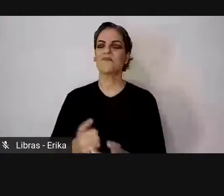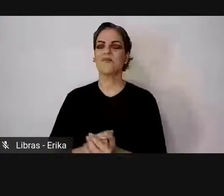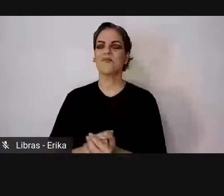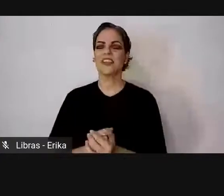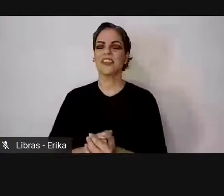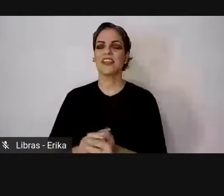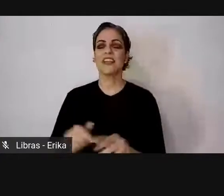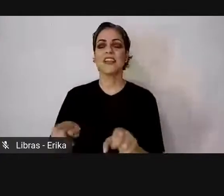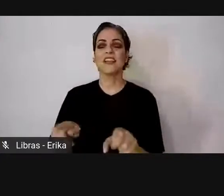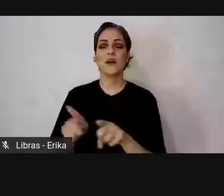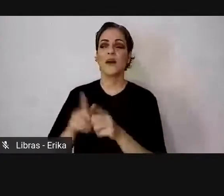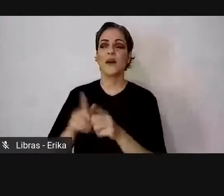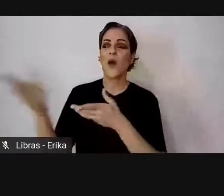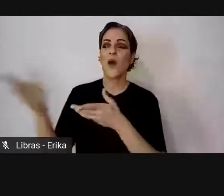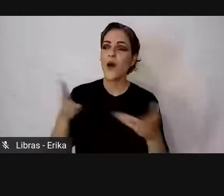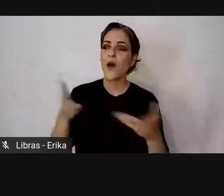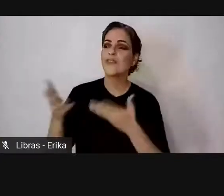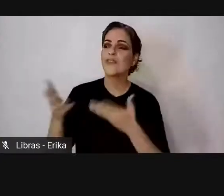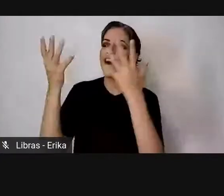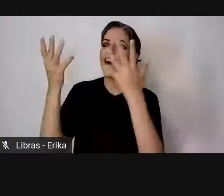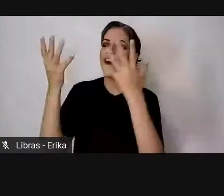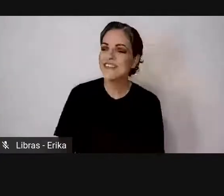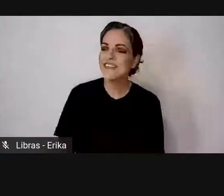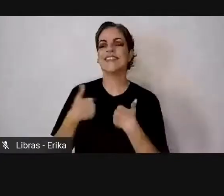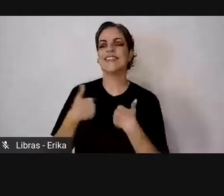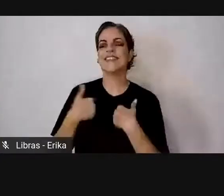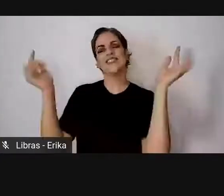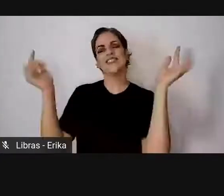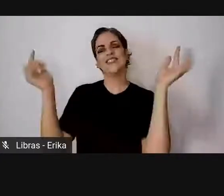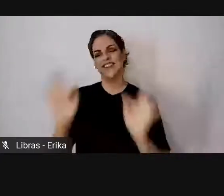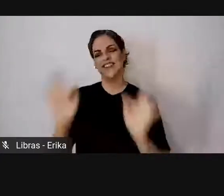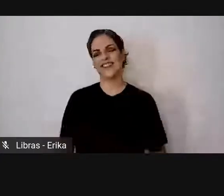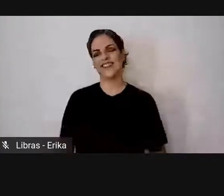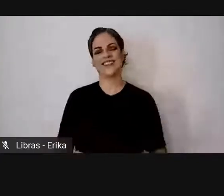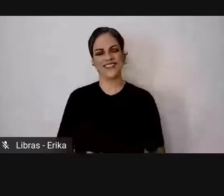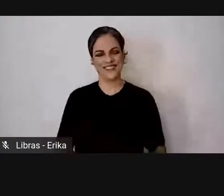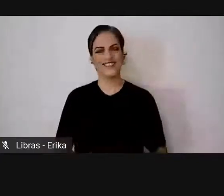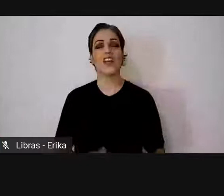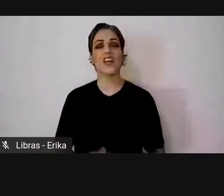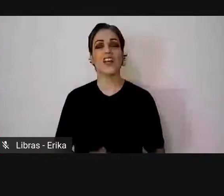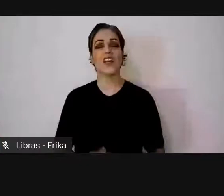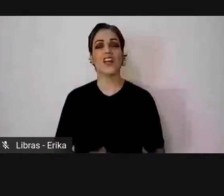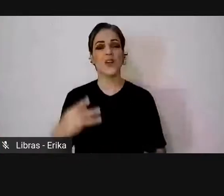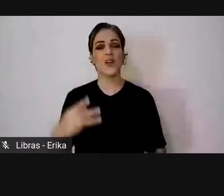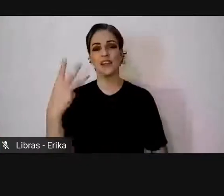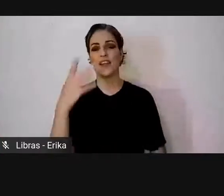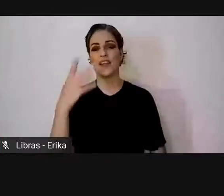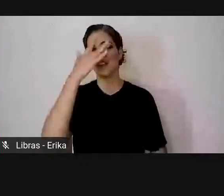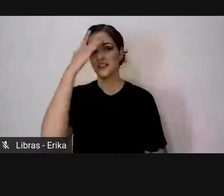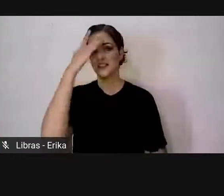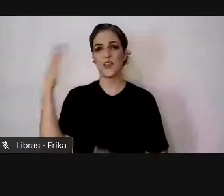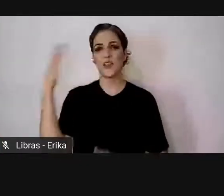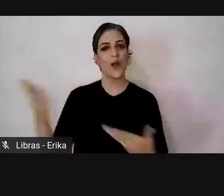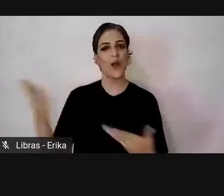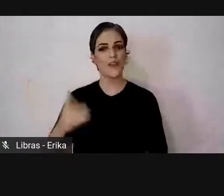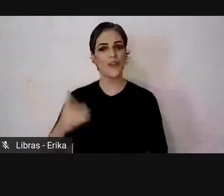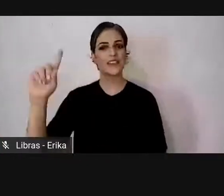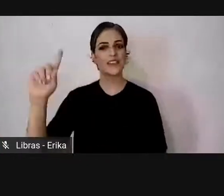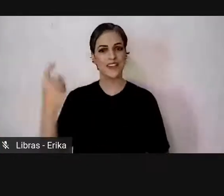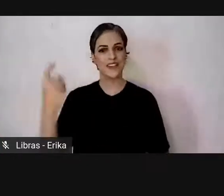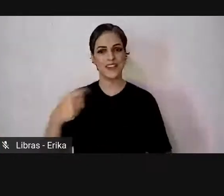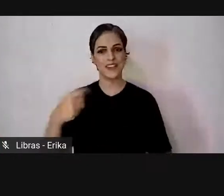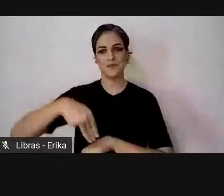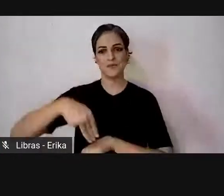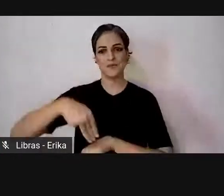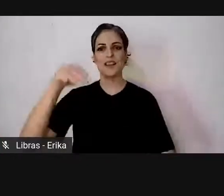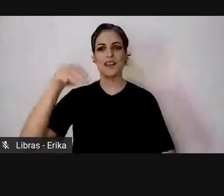Os nossos convidados de hoje são 3 egressos do nosso curso de mestrado profissional em Poder Legislativo, 3 mestres